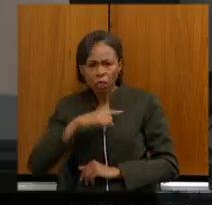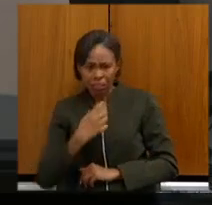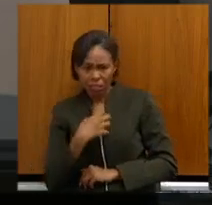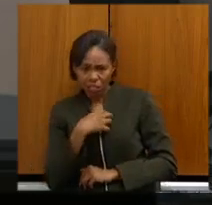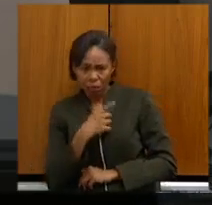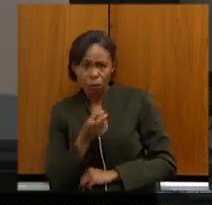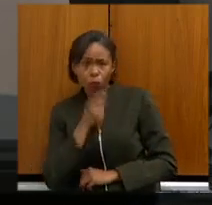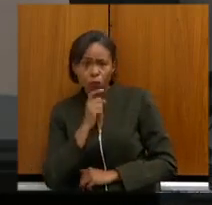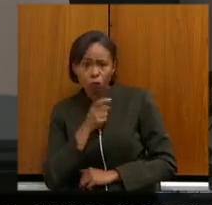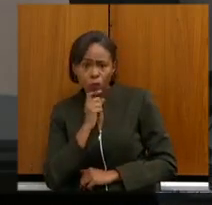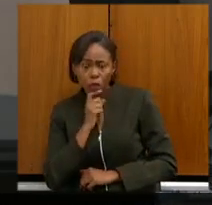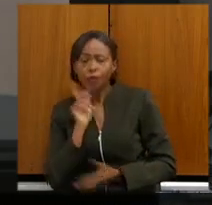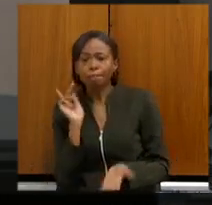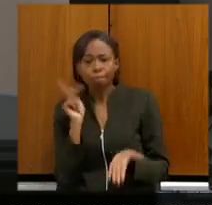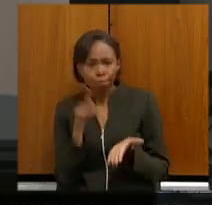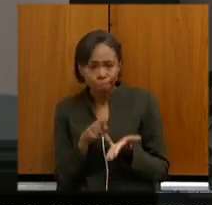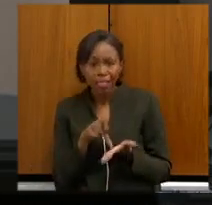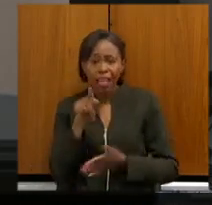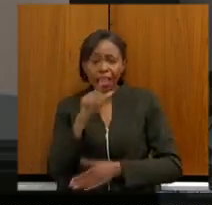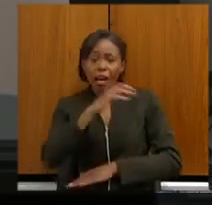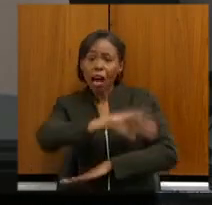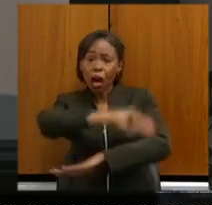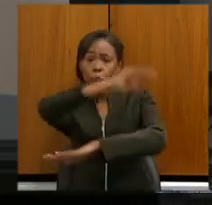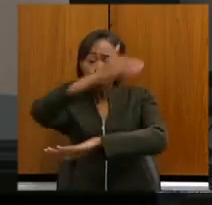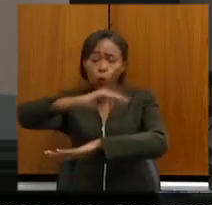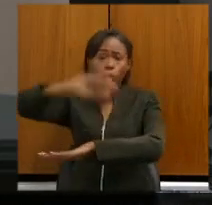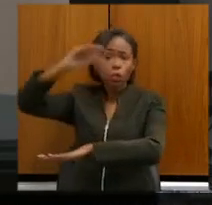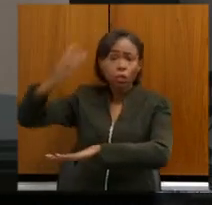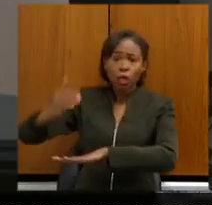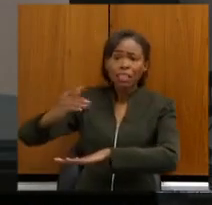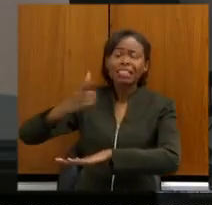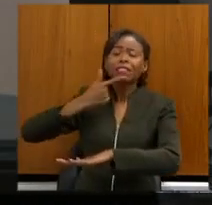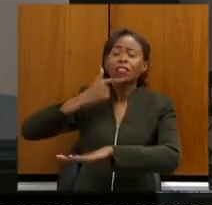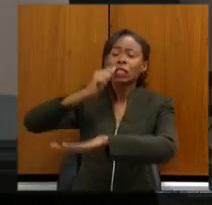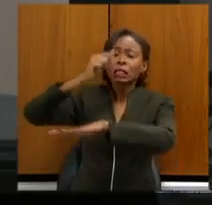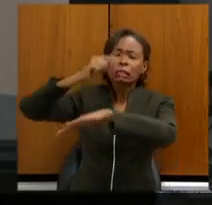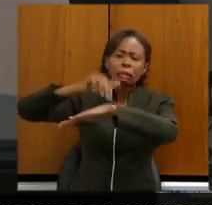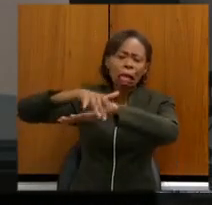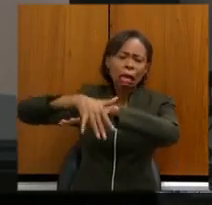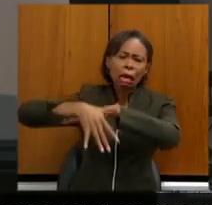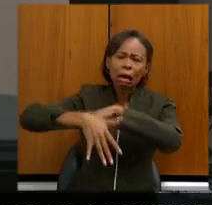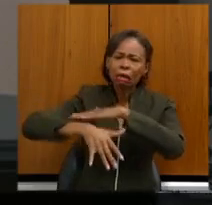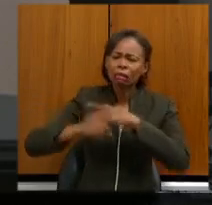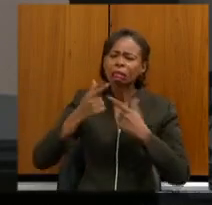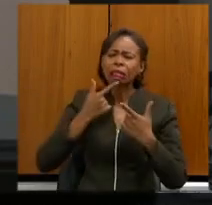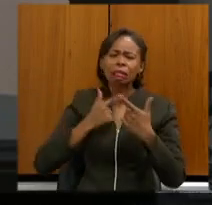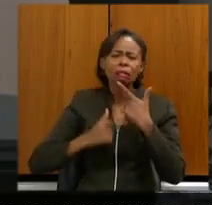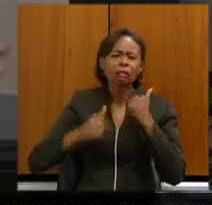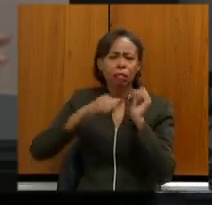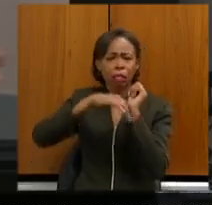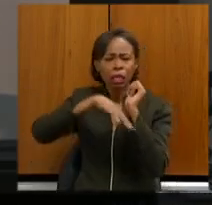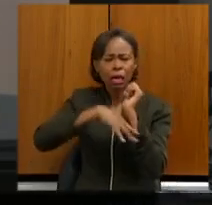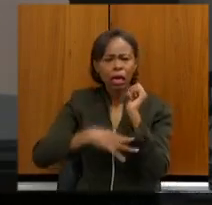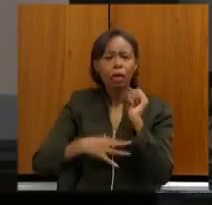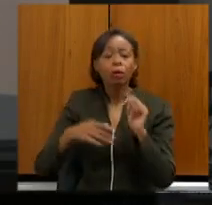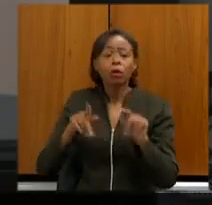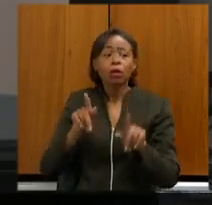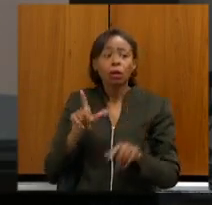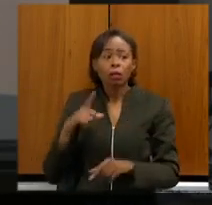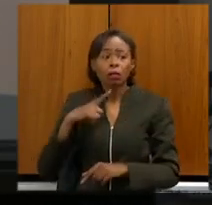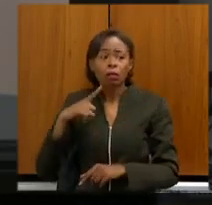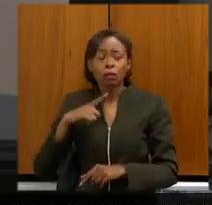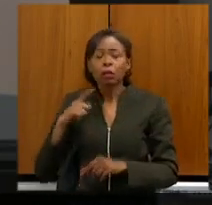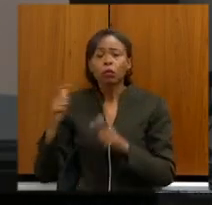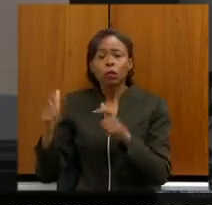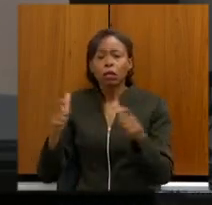frio na verdade as nossas montanhas já não suporta mais sangrar hoje o território tuxá o território xukuru